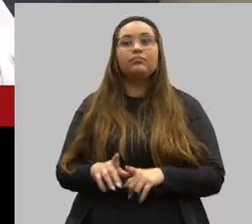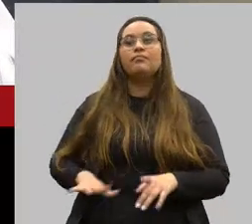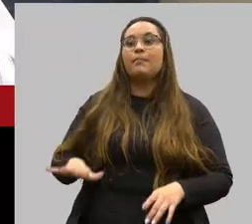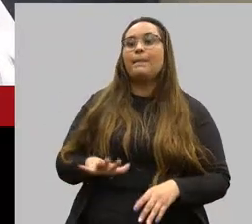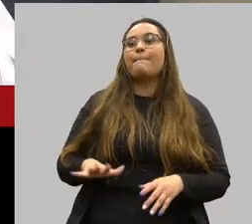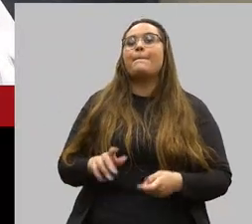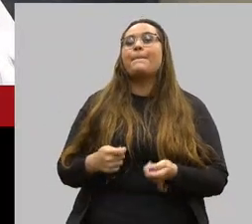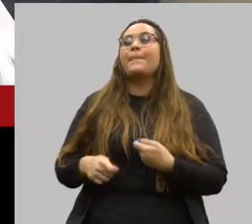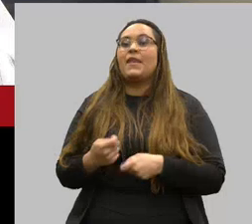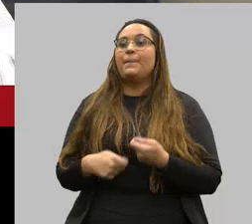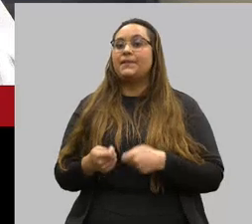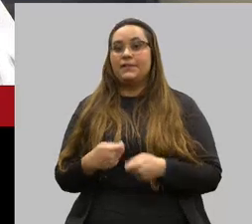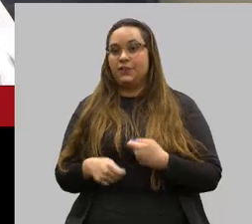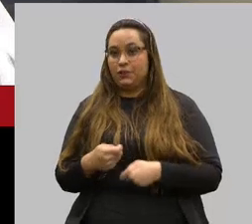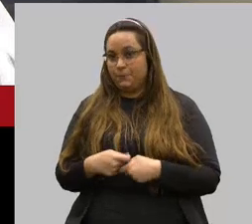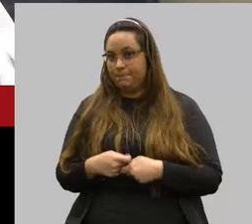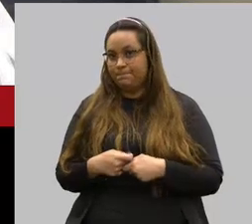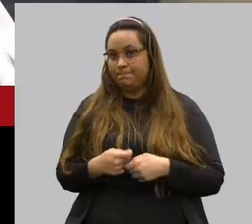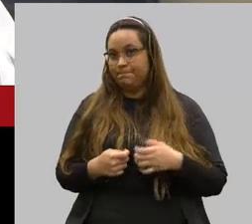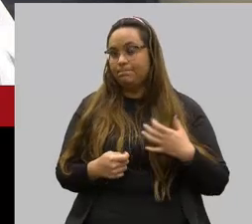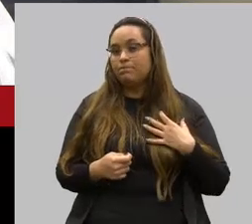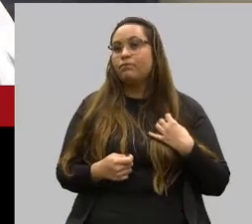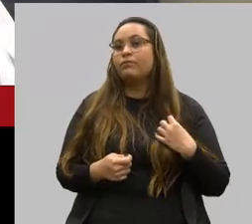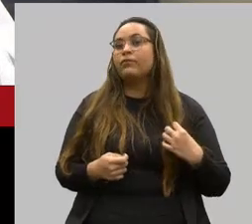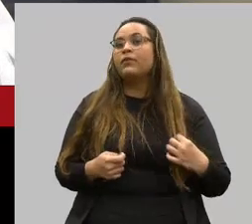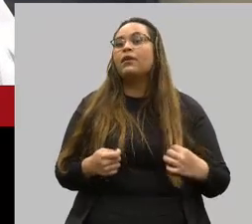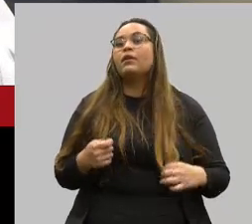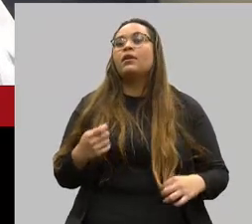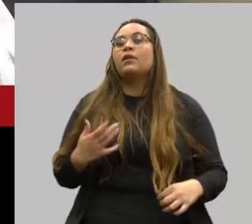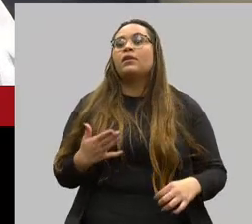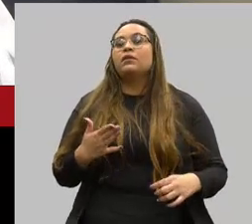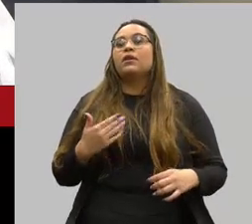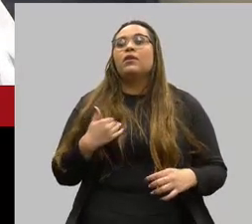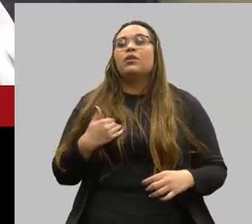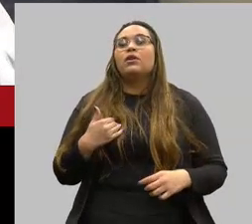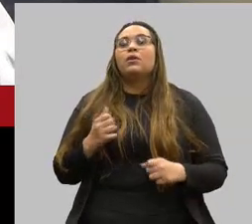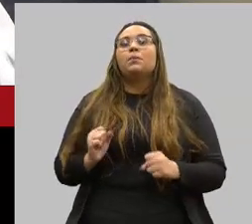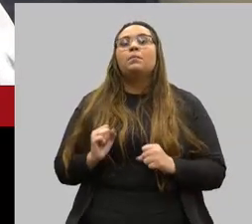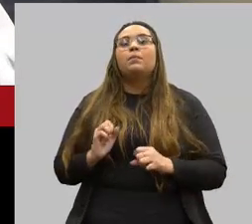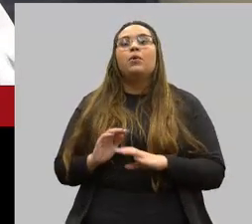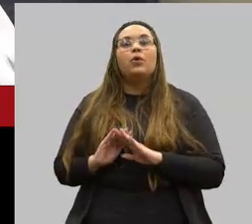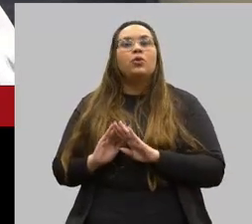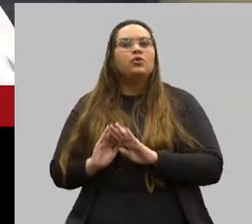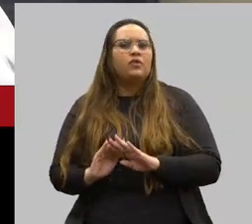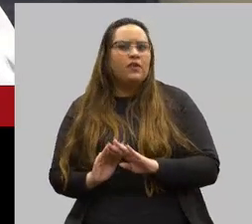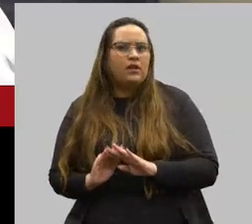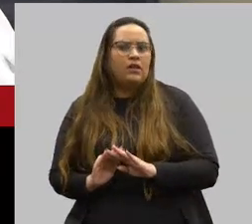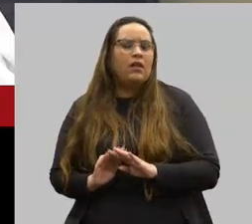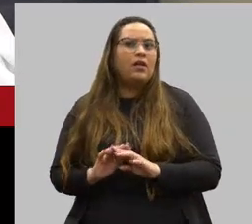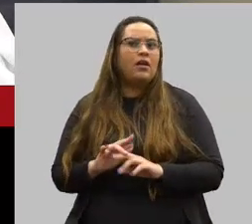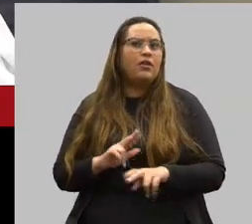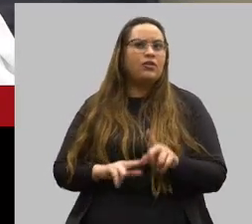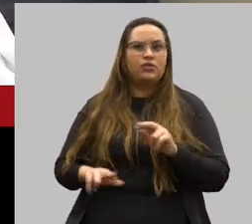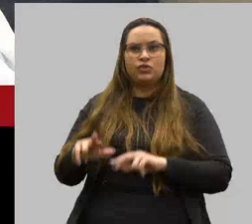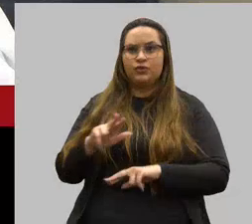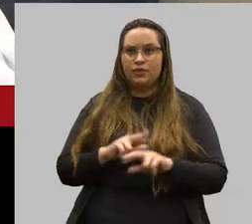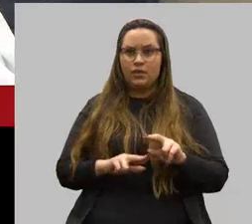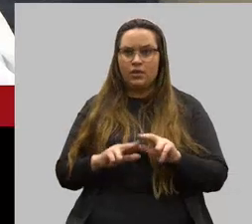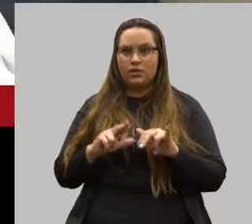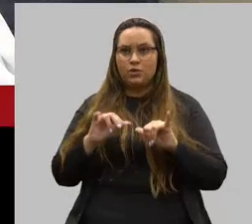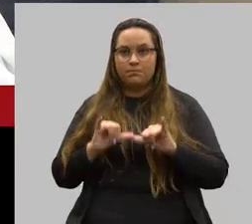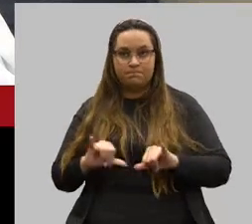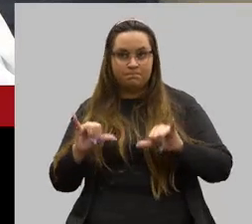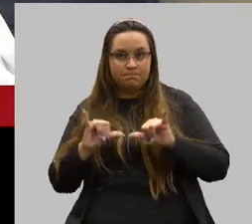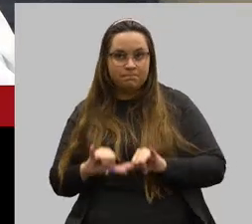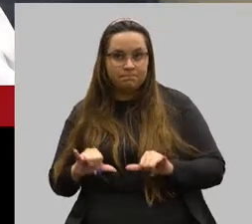né então o que eu posso garantir pro senhor é esse esforço exatamente para que não haja atraso porque Diferentemente das promoções que a